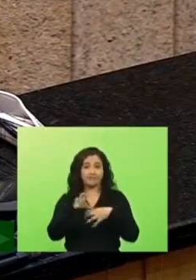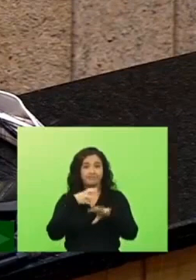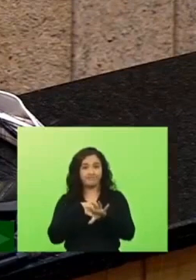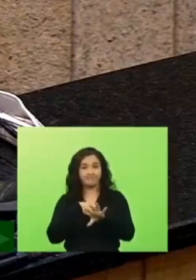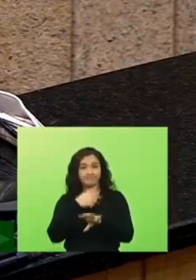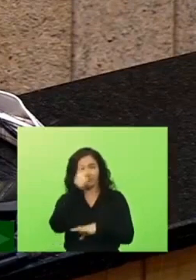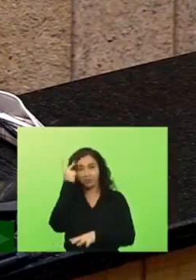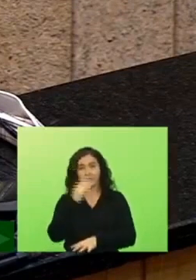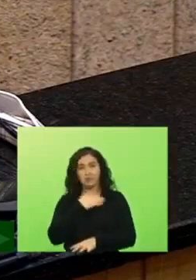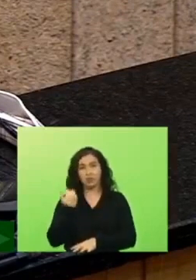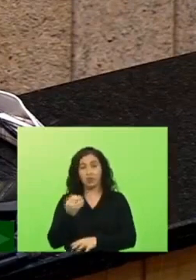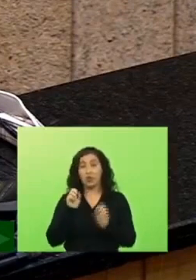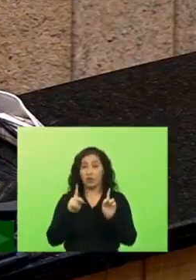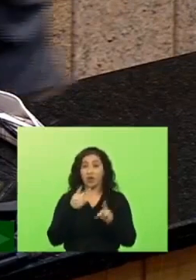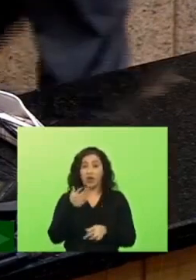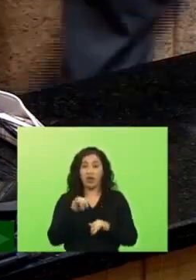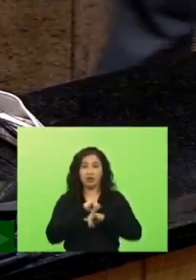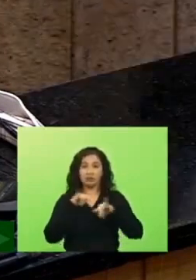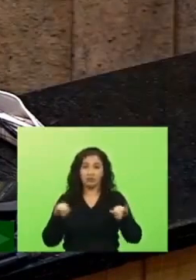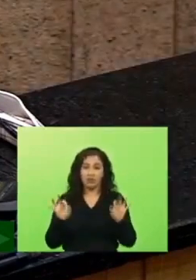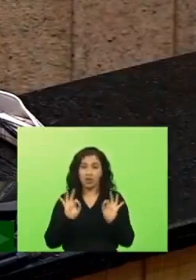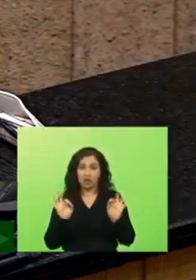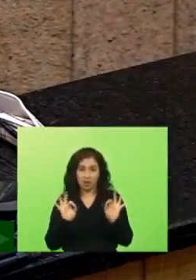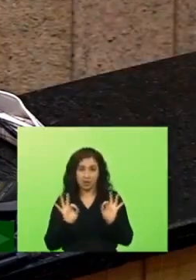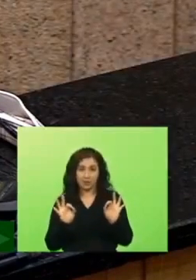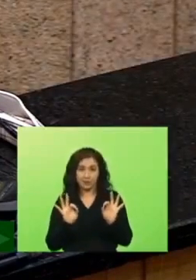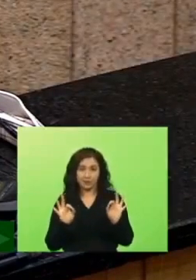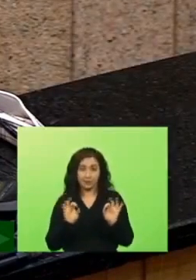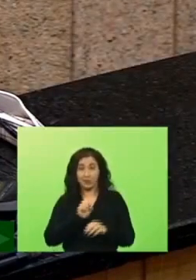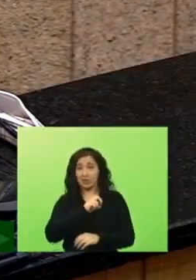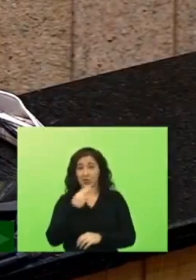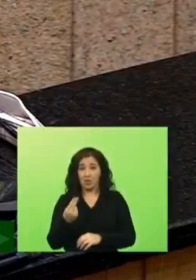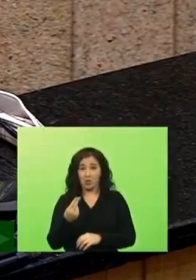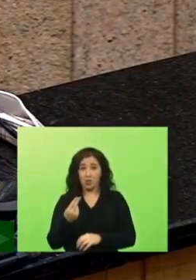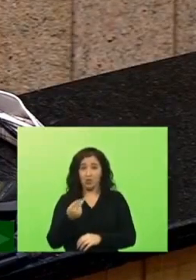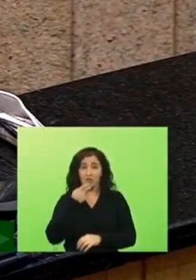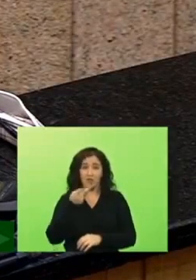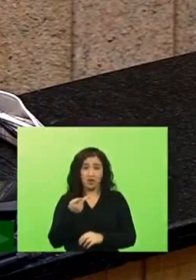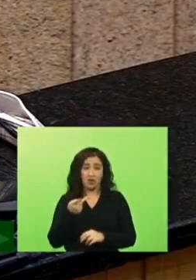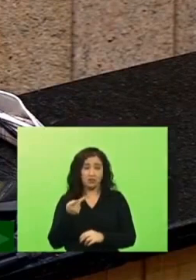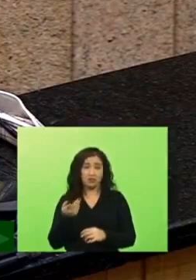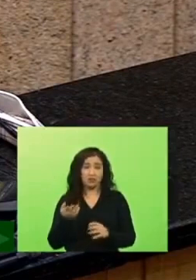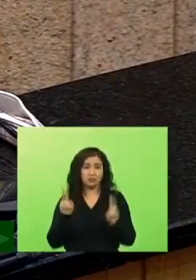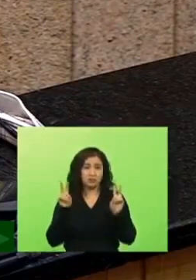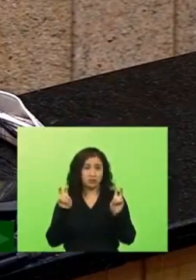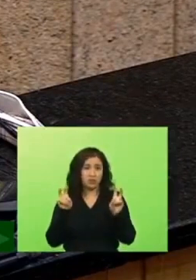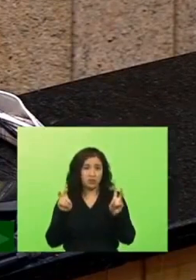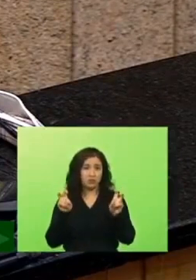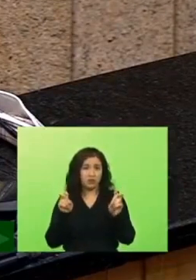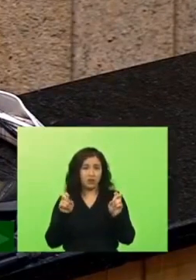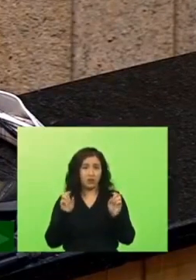supor que ele não tivesse manifestado solidariedade. Ou não tivesse mencionado o fato. Isso significaria que ele